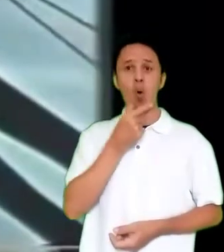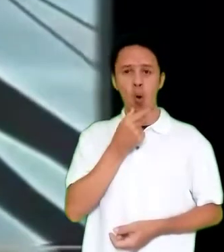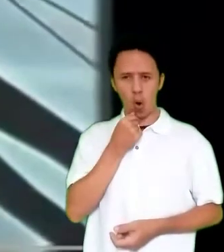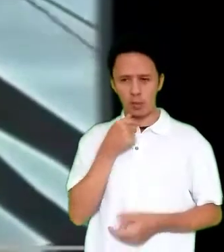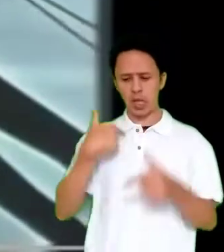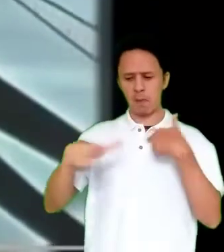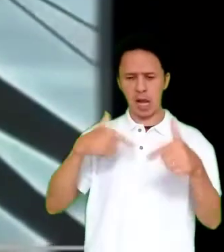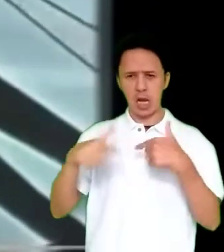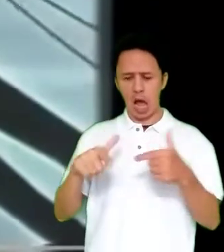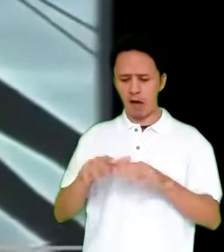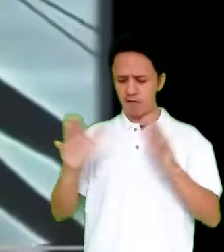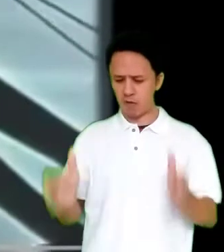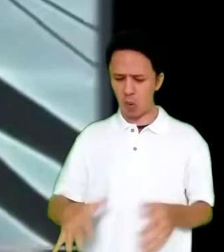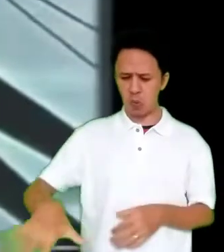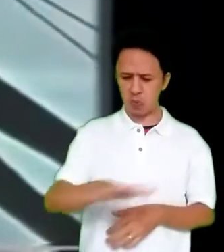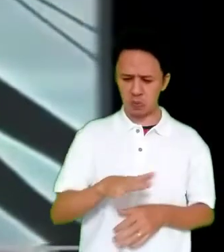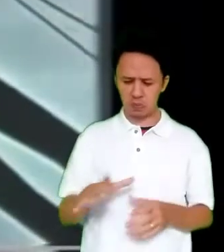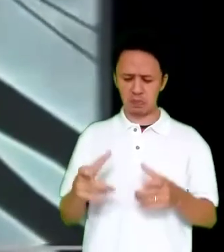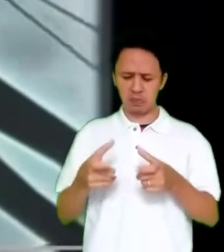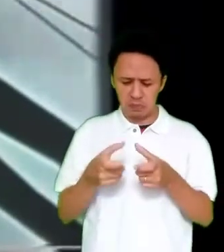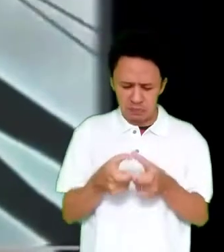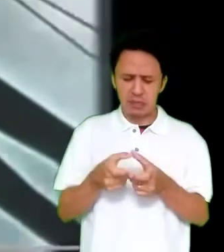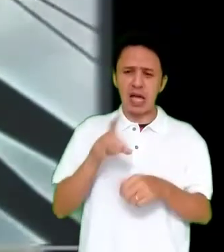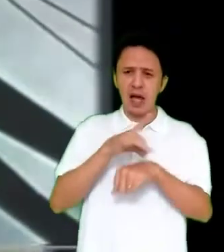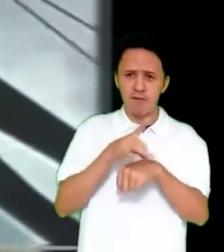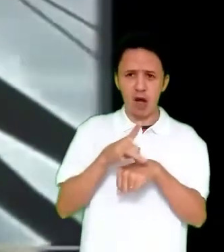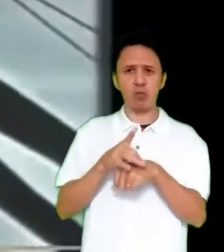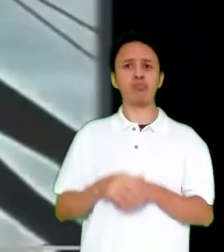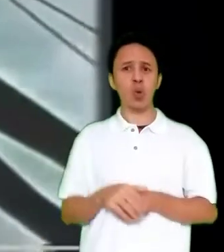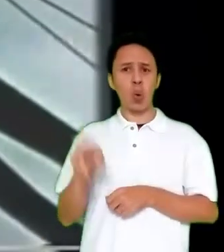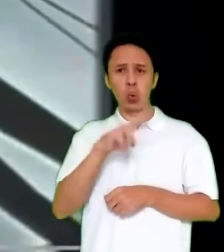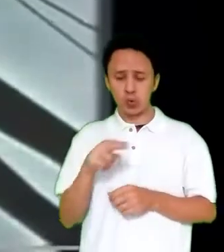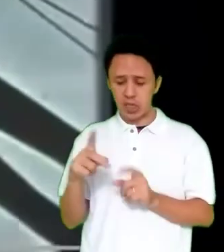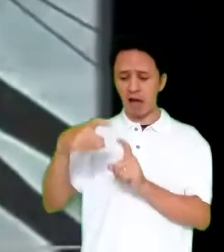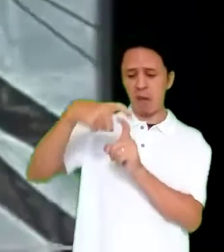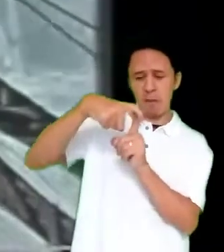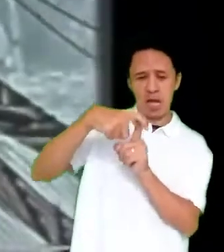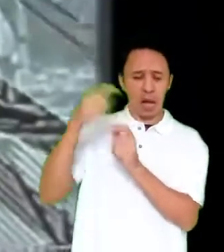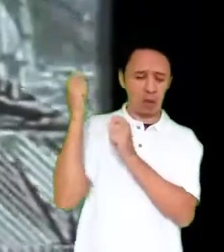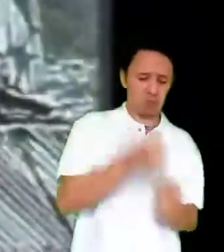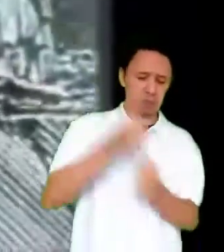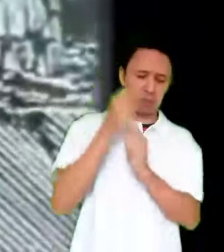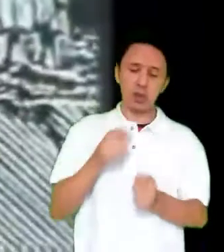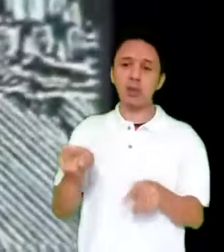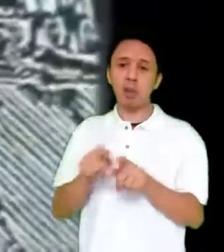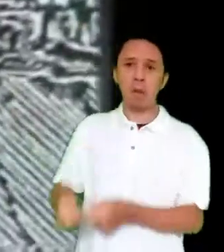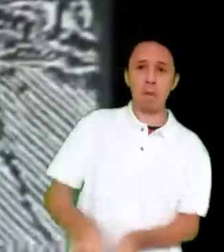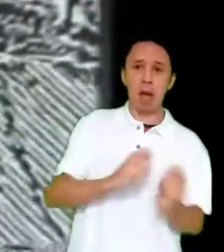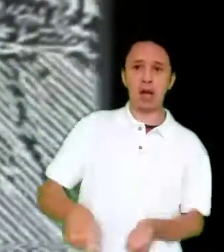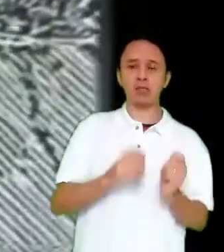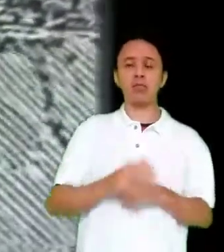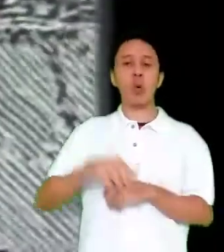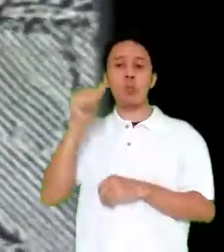Os homens eram empregados nas minas de carvão para o serviço de escavação. Seus instrumentos de trabalho eram as picaretas e as pás. As